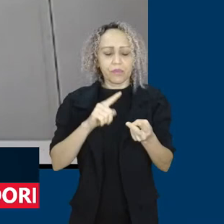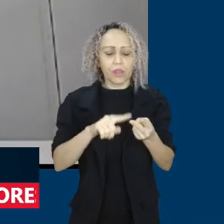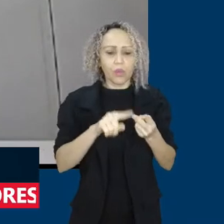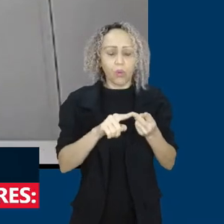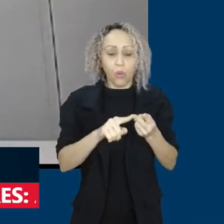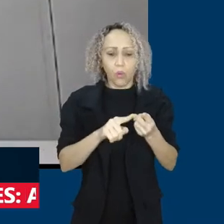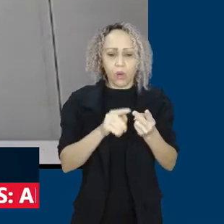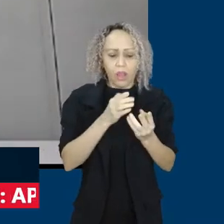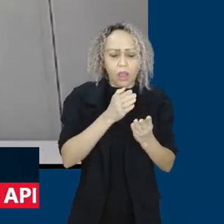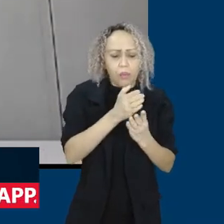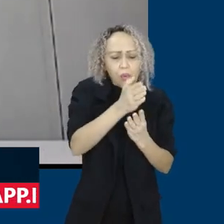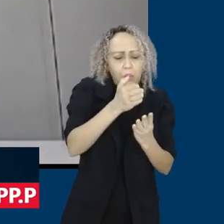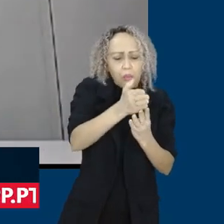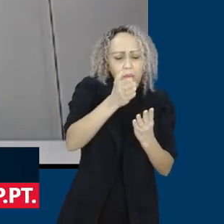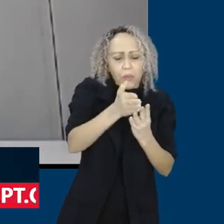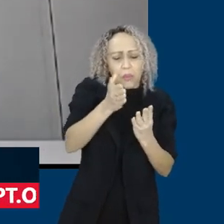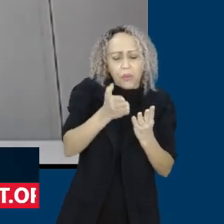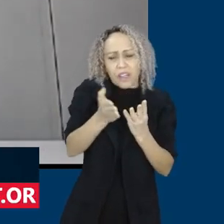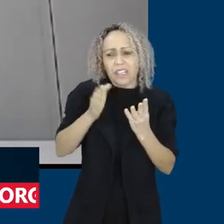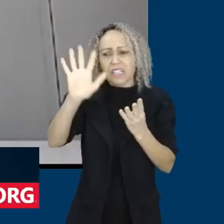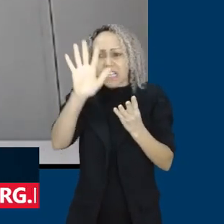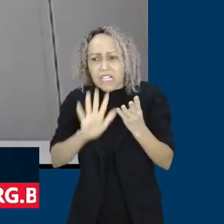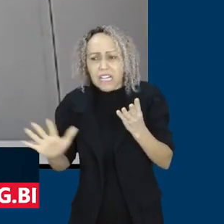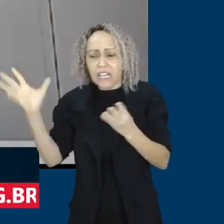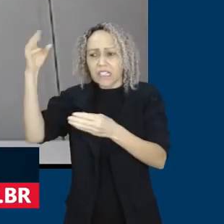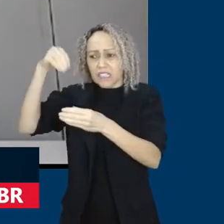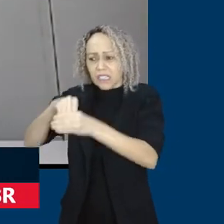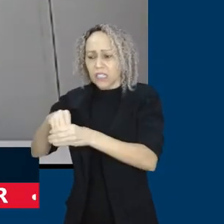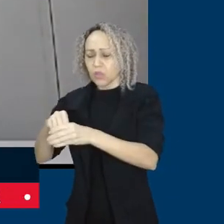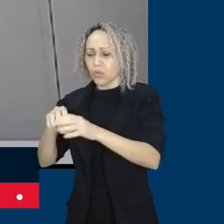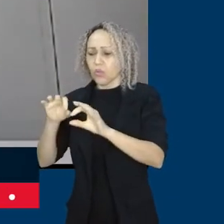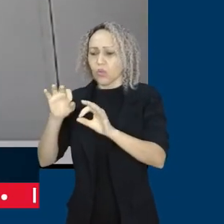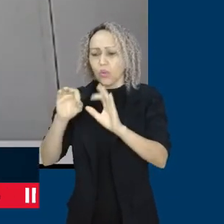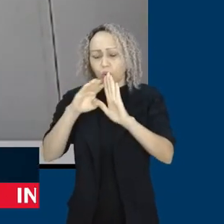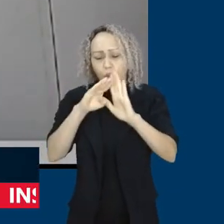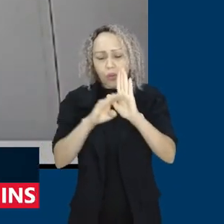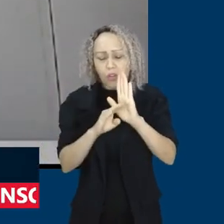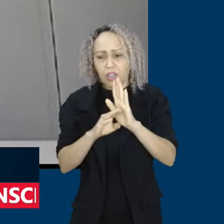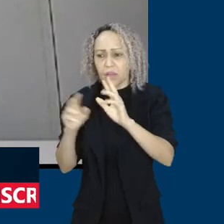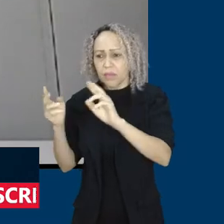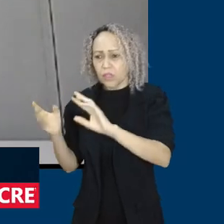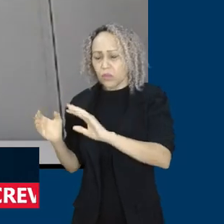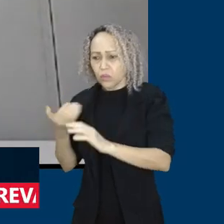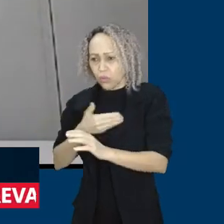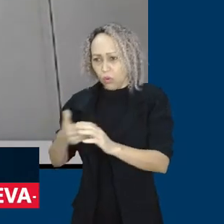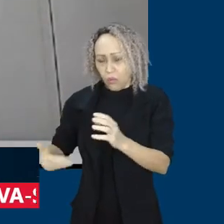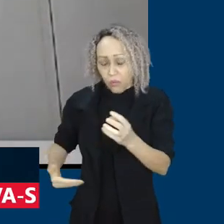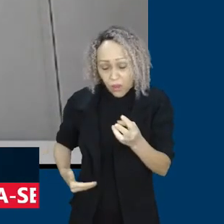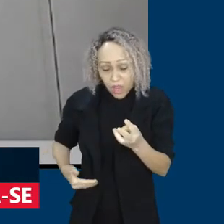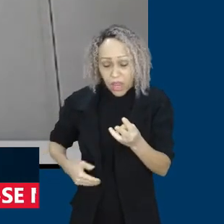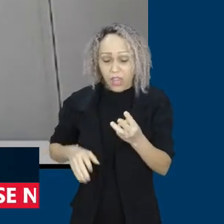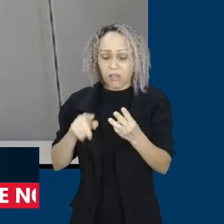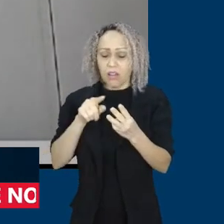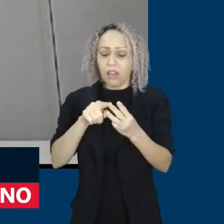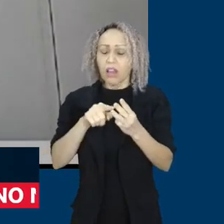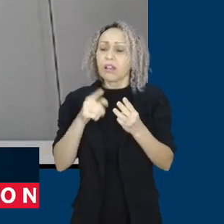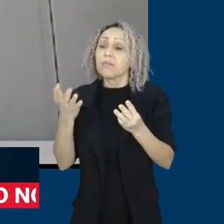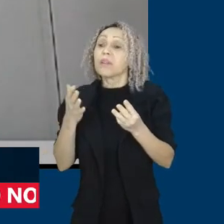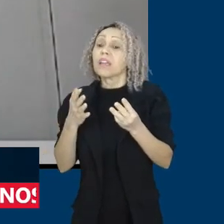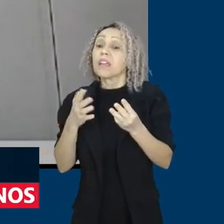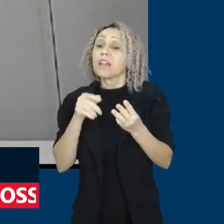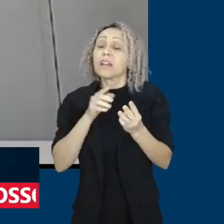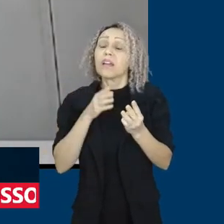Gerais a partir do que já estava contido no programa de governo apresentar a diretriz Gerais para uma participação social